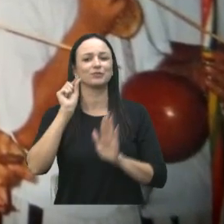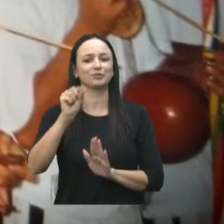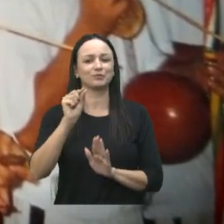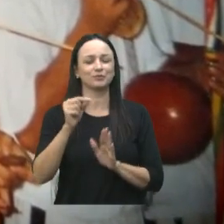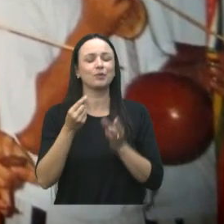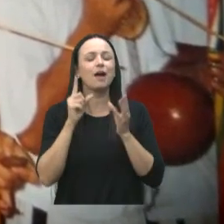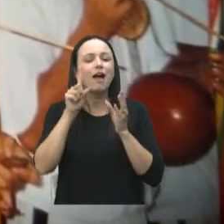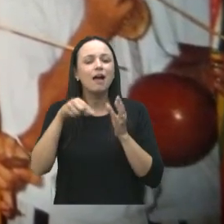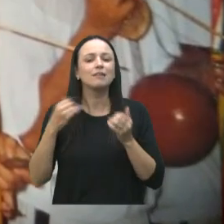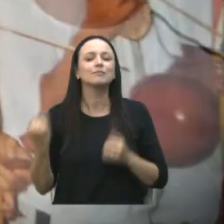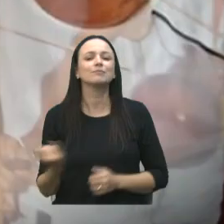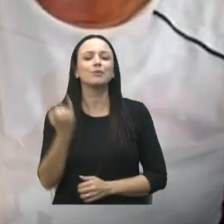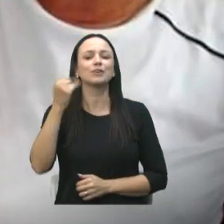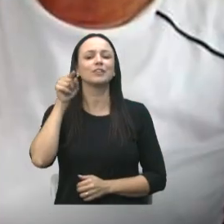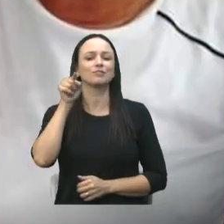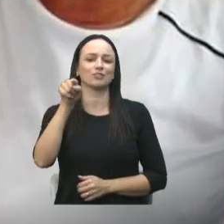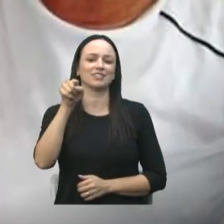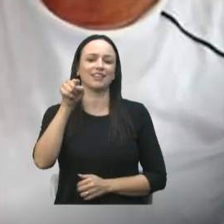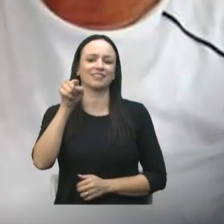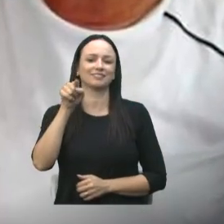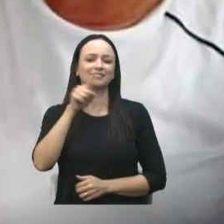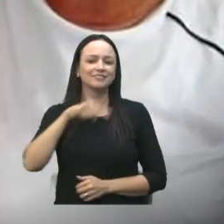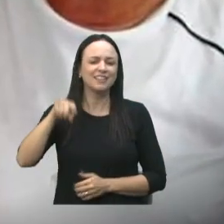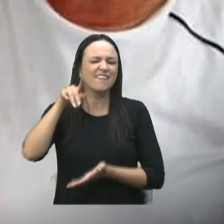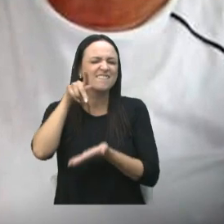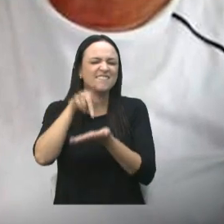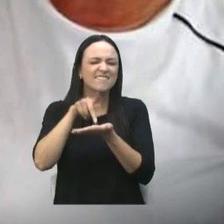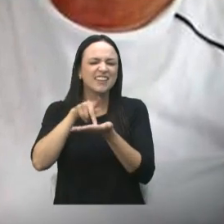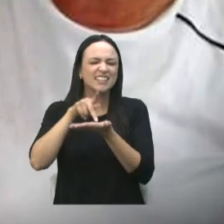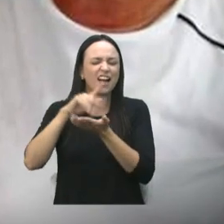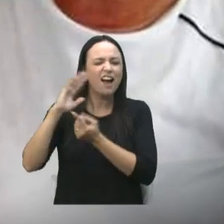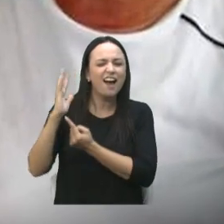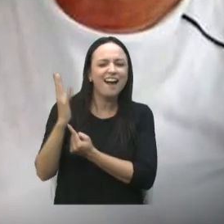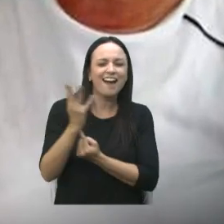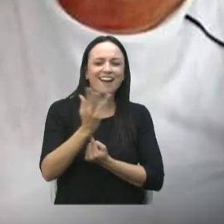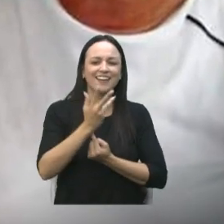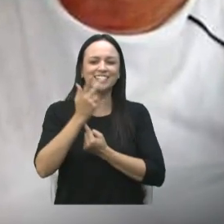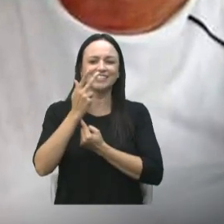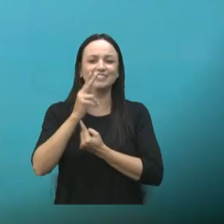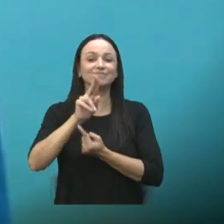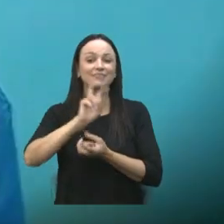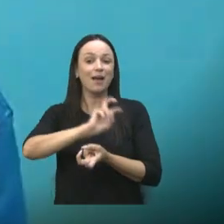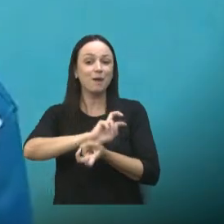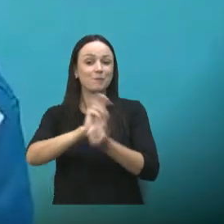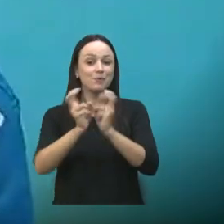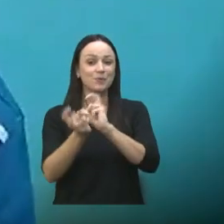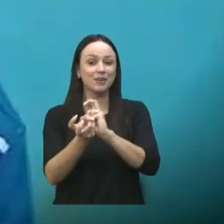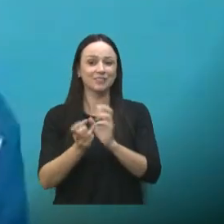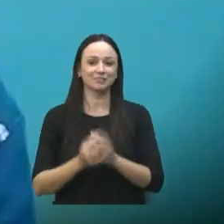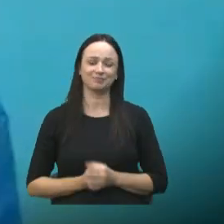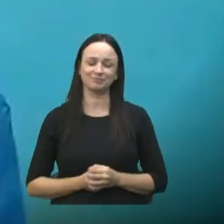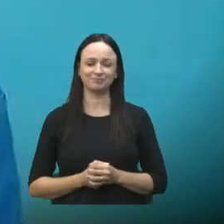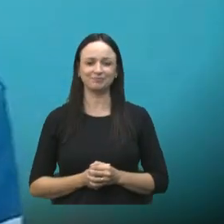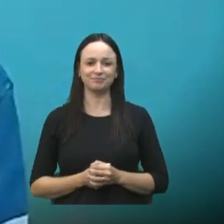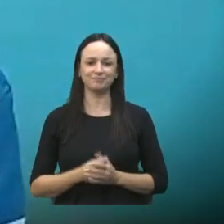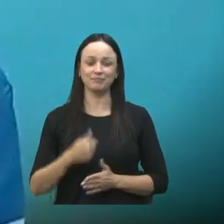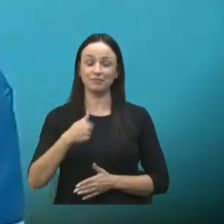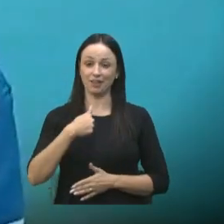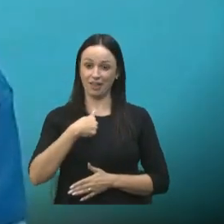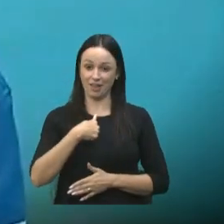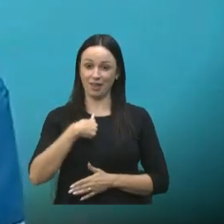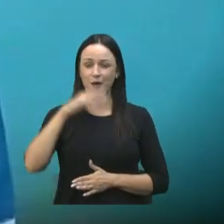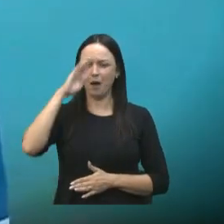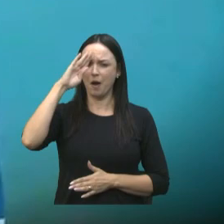quão importante você é para esta verdadeira arte chamada capoeira. Eu vou ter a honra de